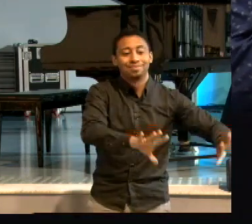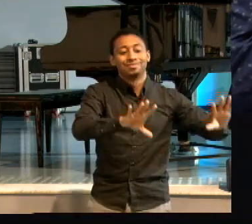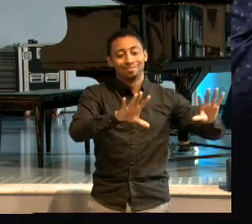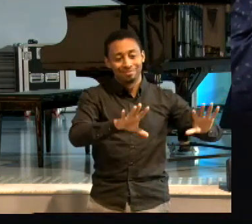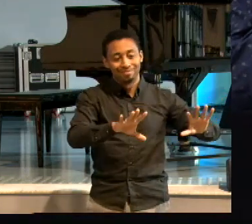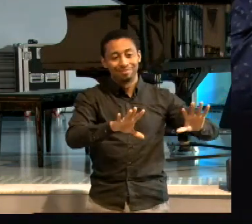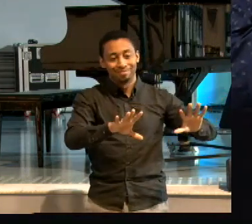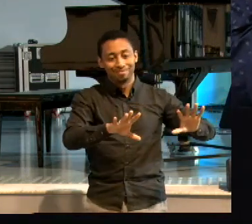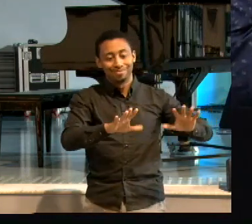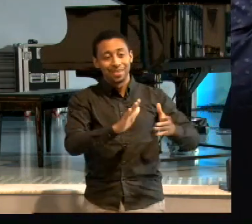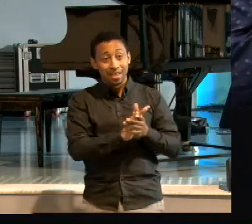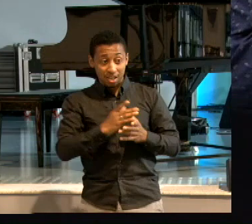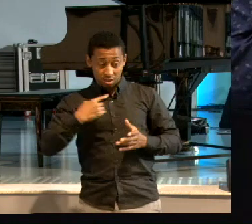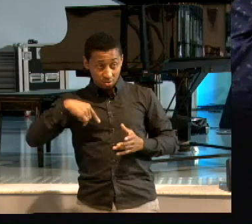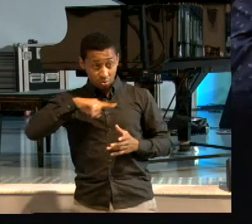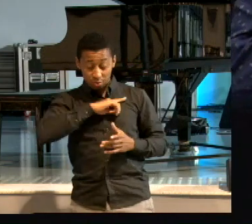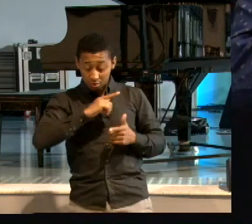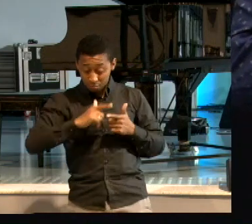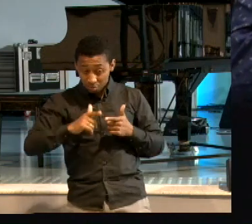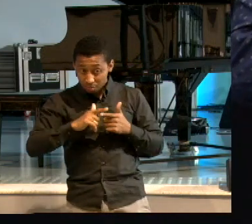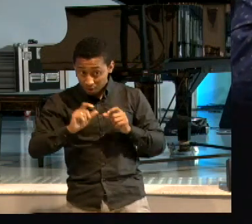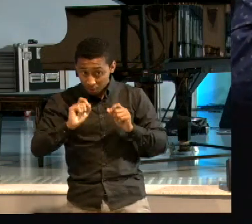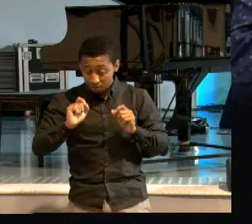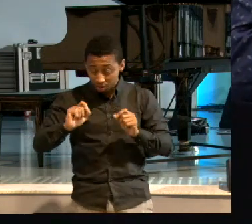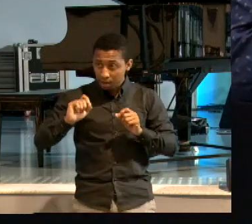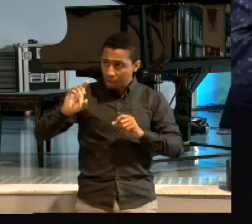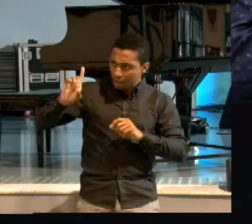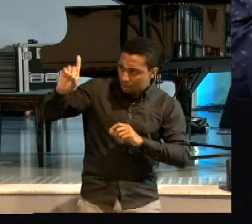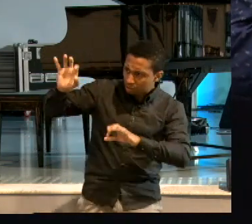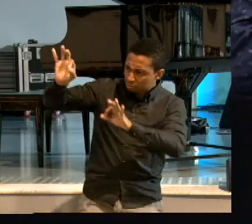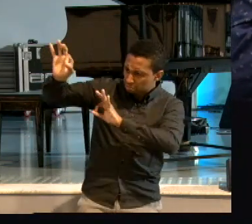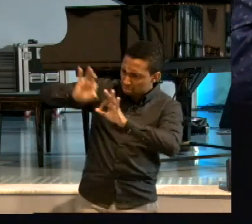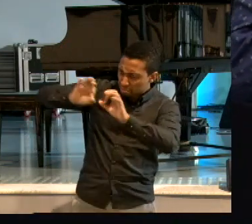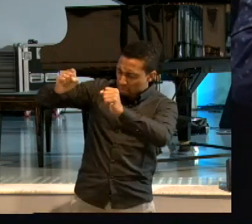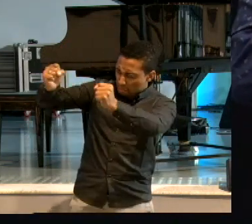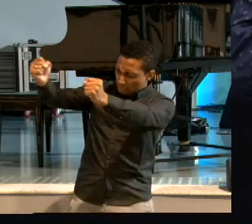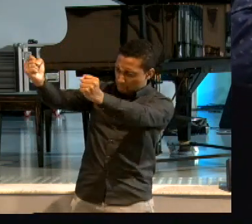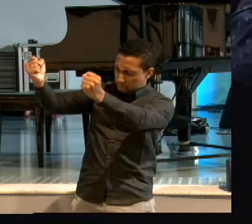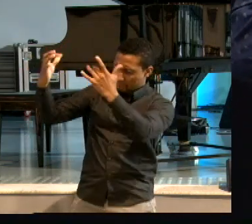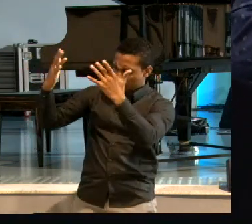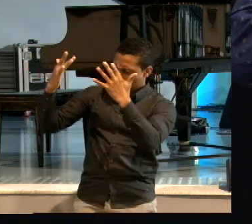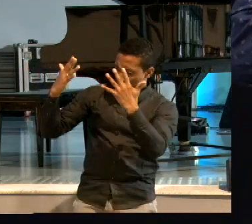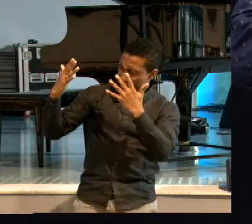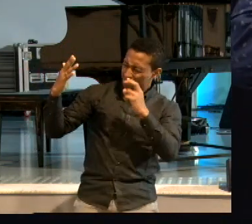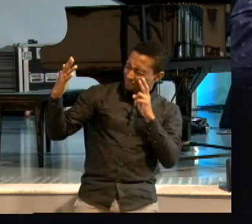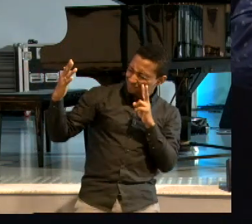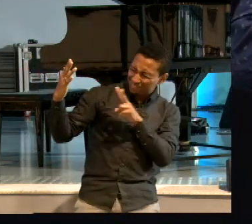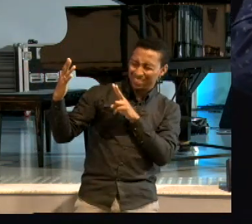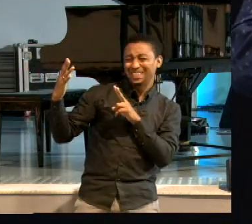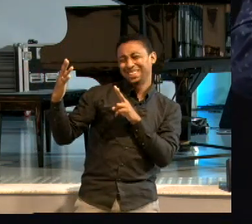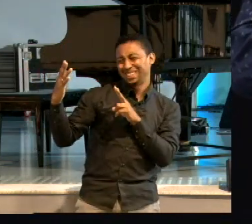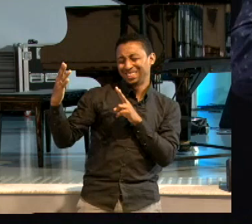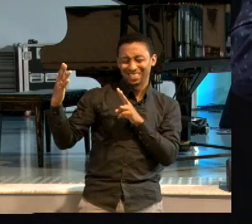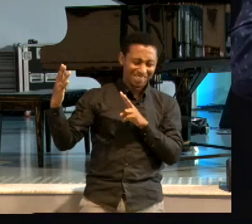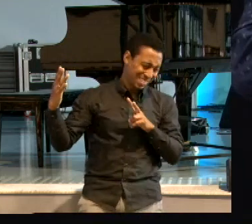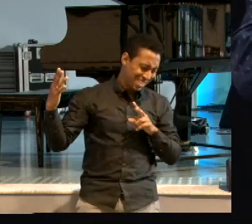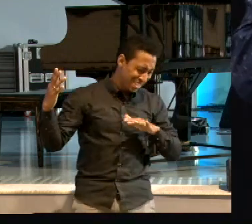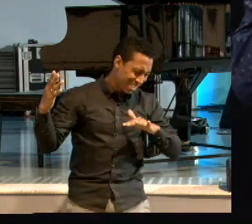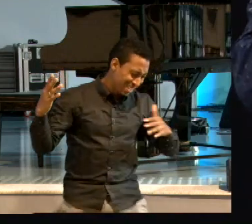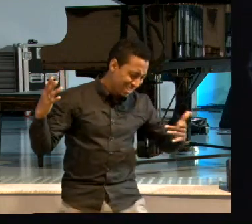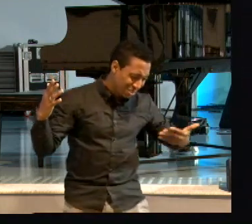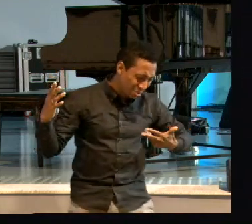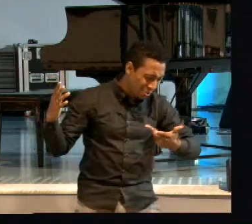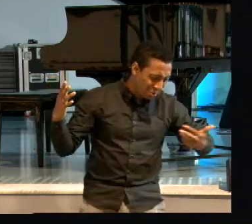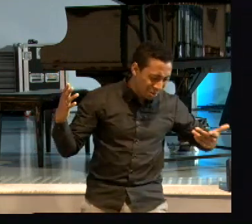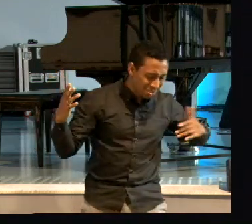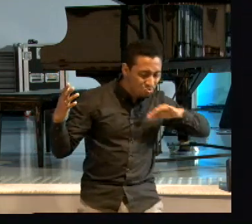Esse nosso problema de uma micro em vez de uma macro visão, dessa visão de departamentalização, nos leva a um